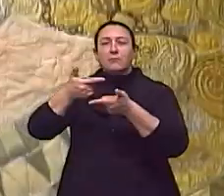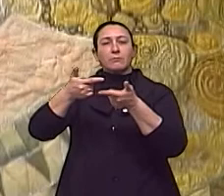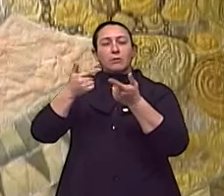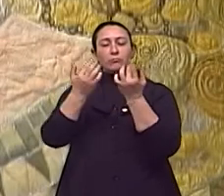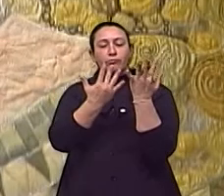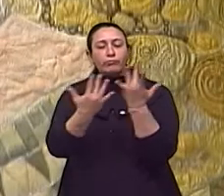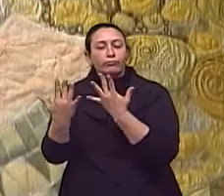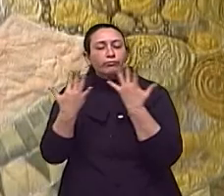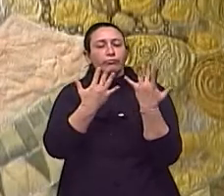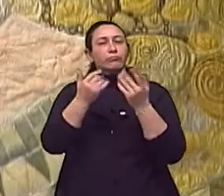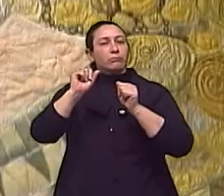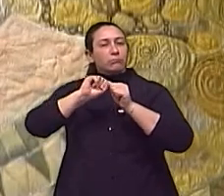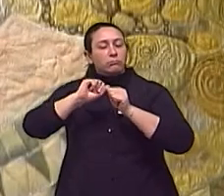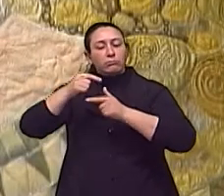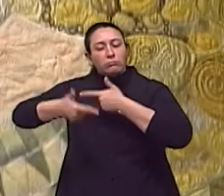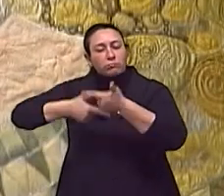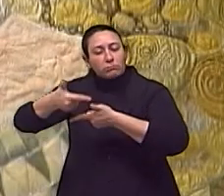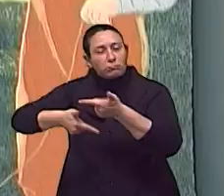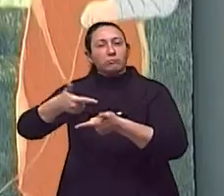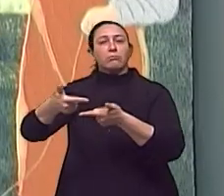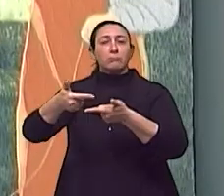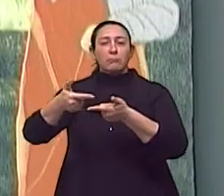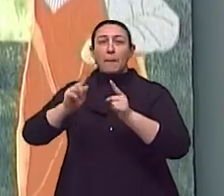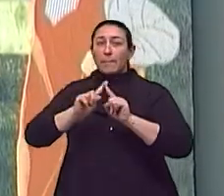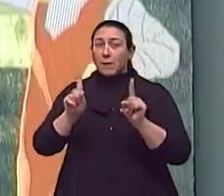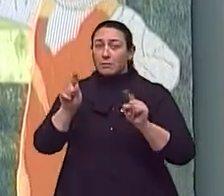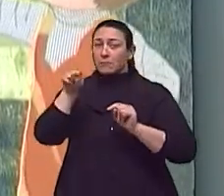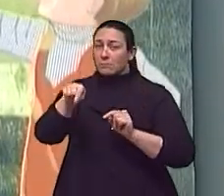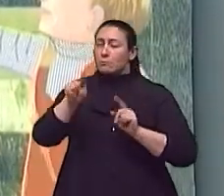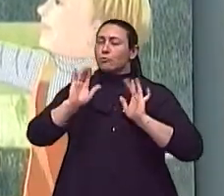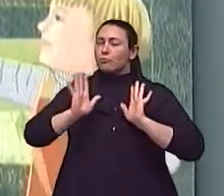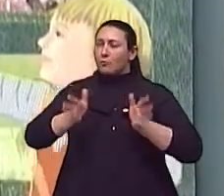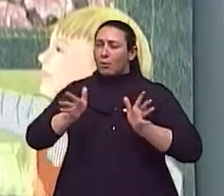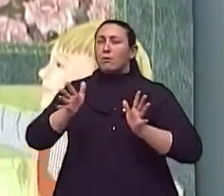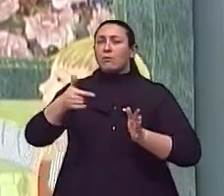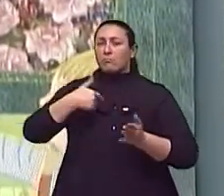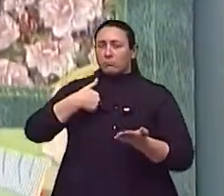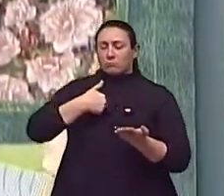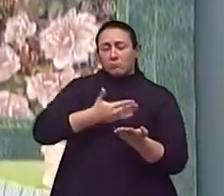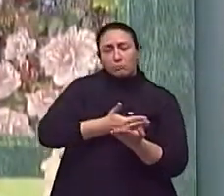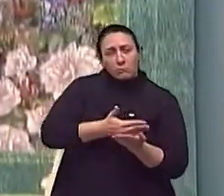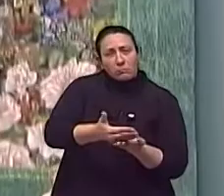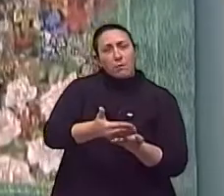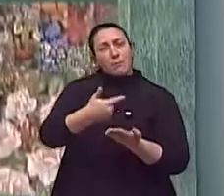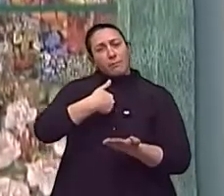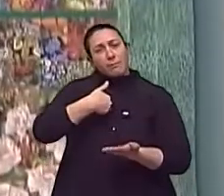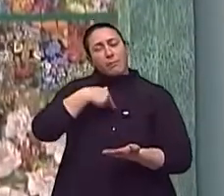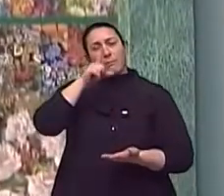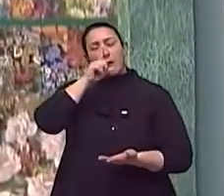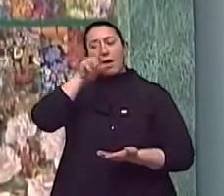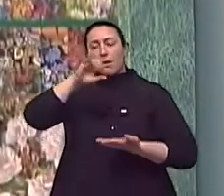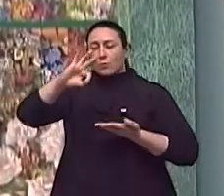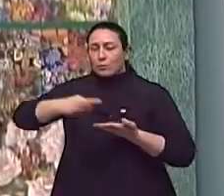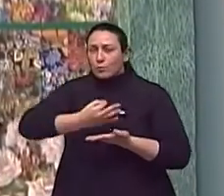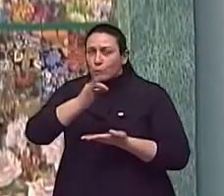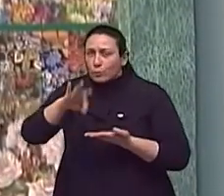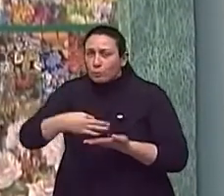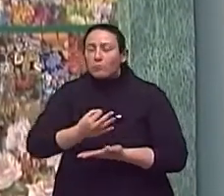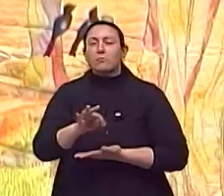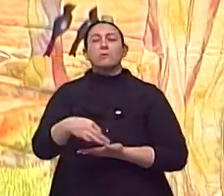trabalhos manuais mas isso já vem da minha mãe a minha mãe já foi costureira também